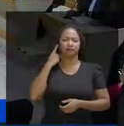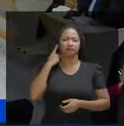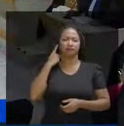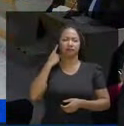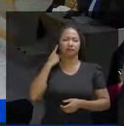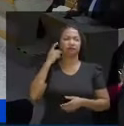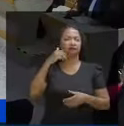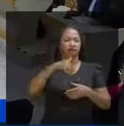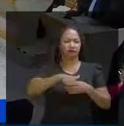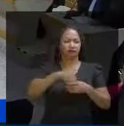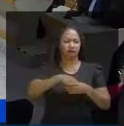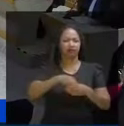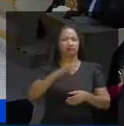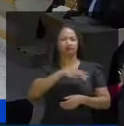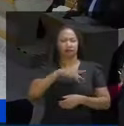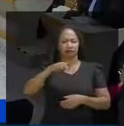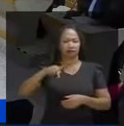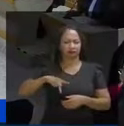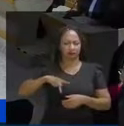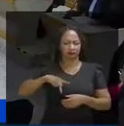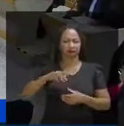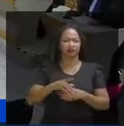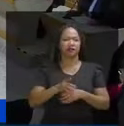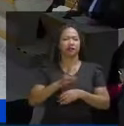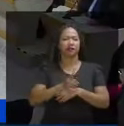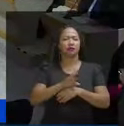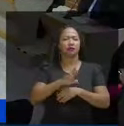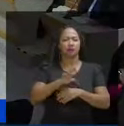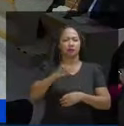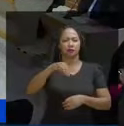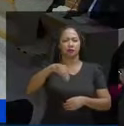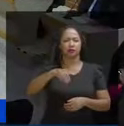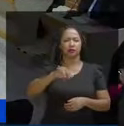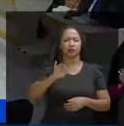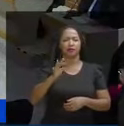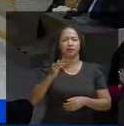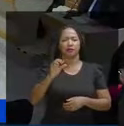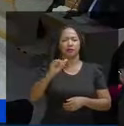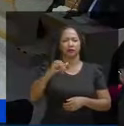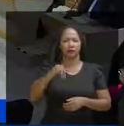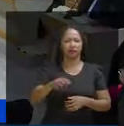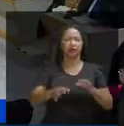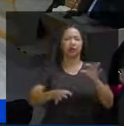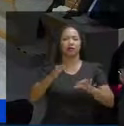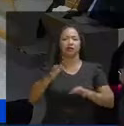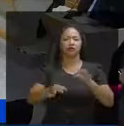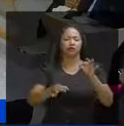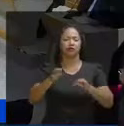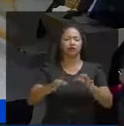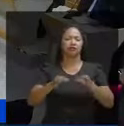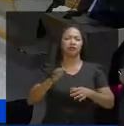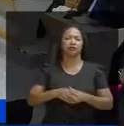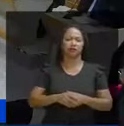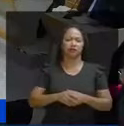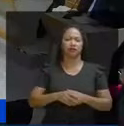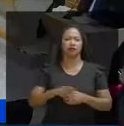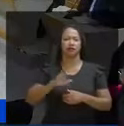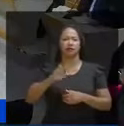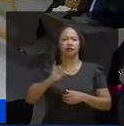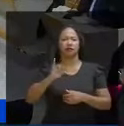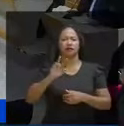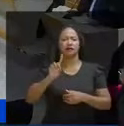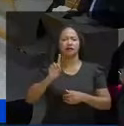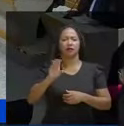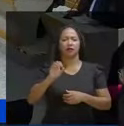Branco, de cabelos parcialmente grisalhos, curtos, usa óculos de armação escura, tem barba escanoada, grisalha,